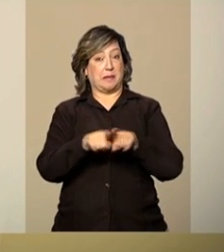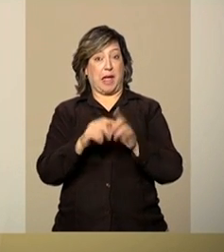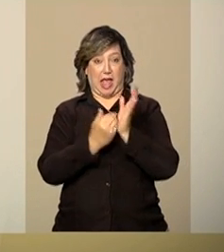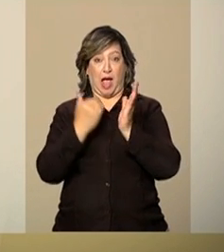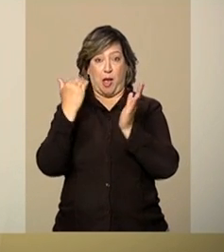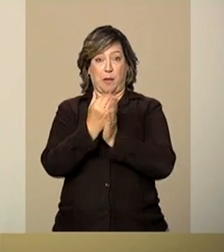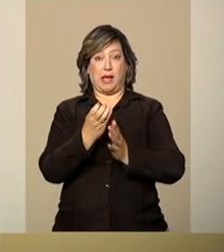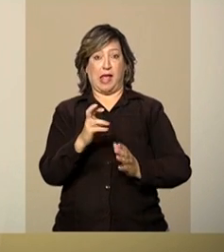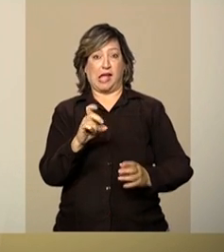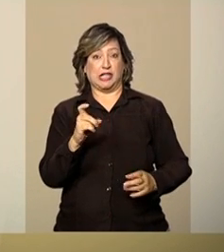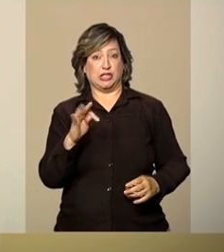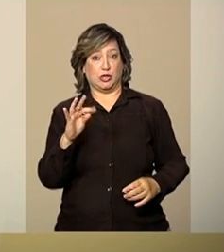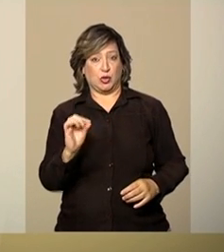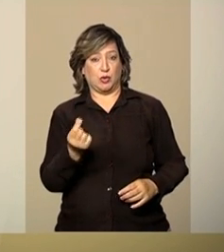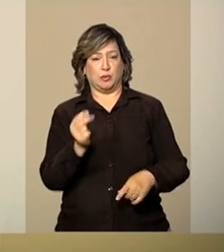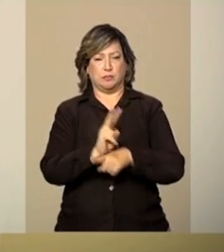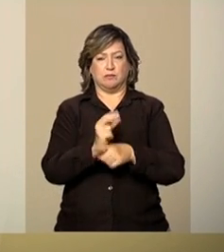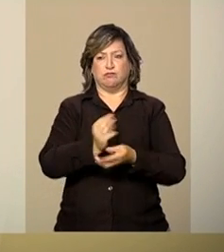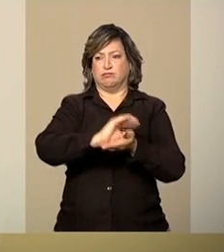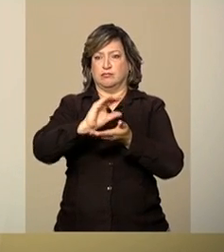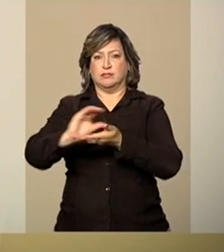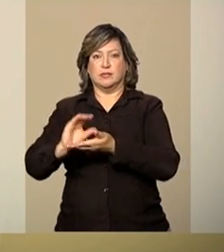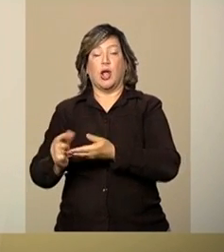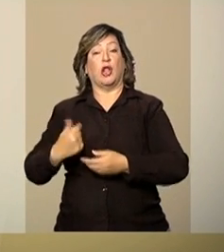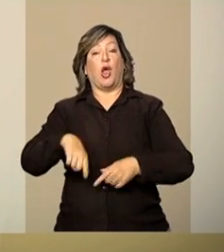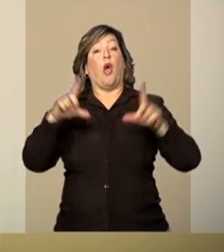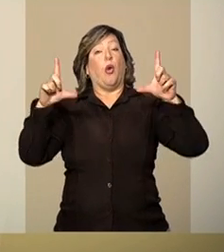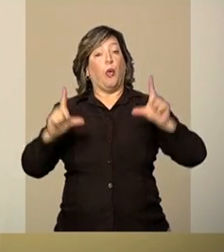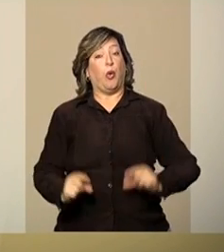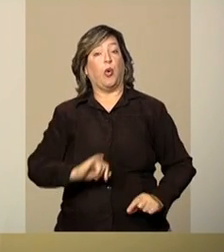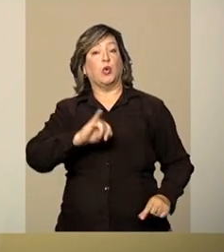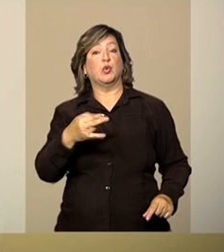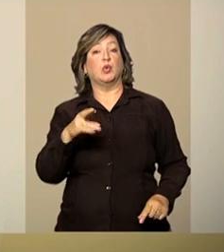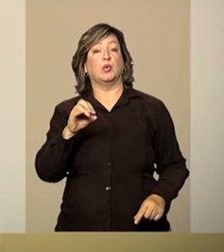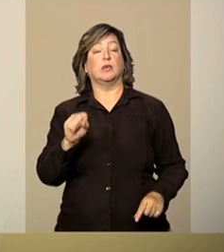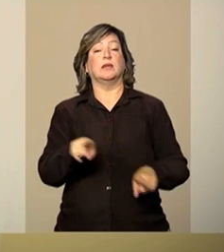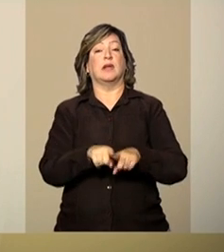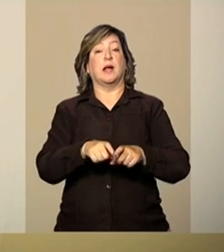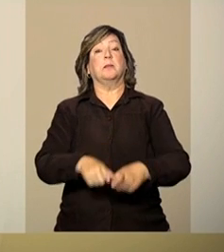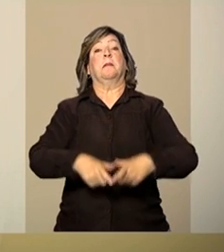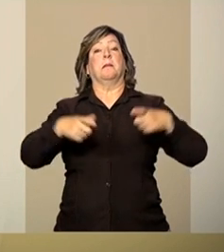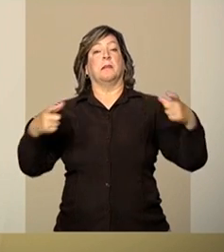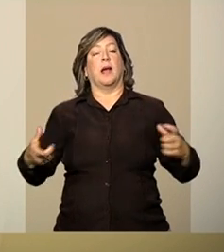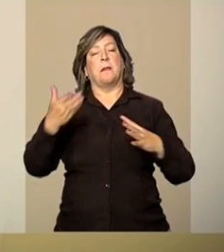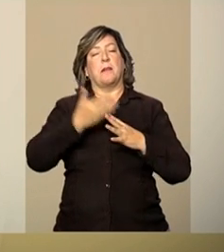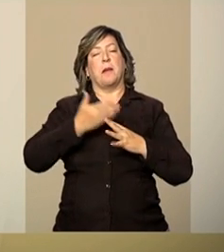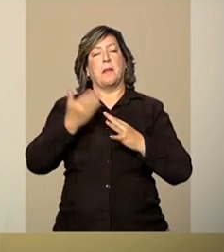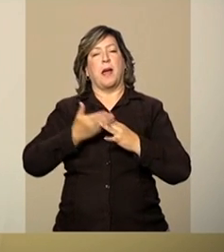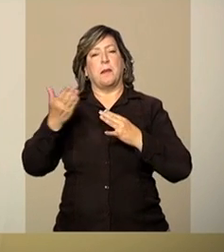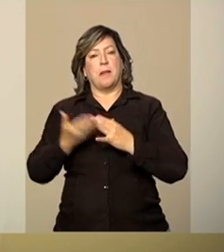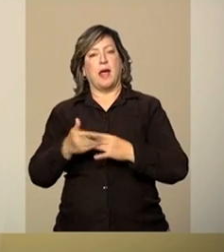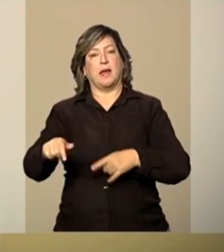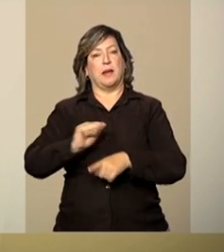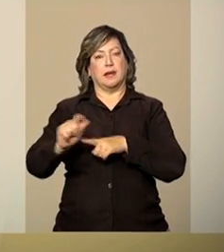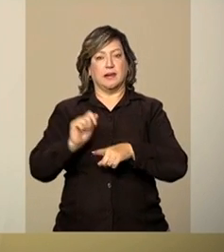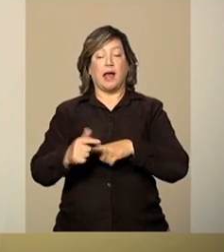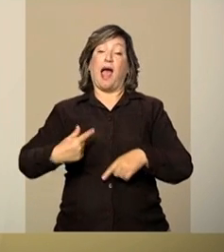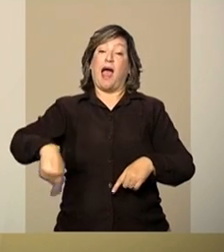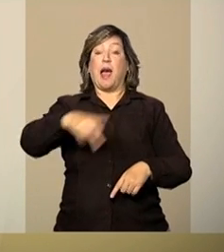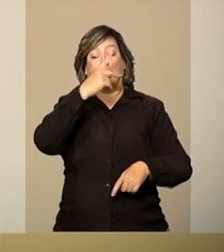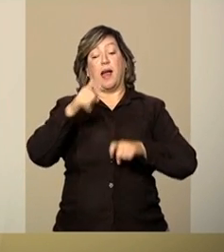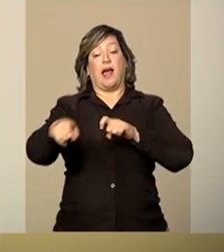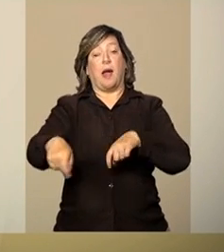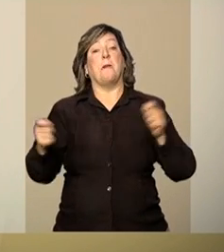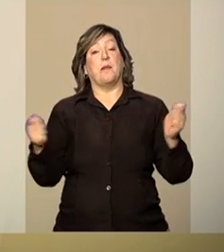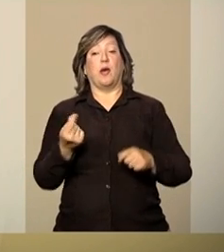como eu já disse nós reduzimos os juros e ampliamos os prazos do financiamento aí nossos produtores puderam